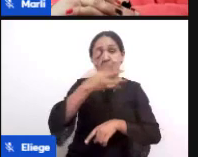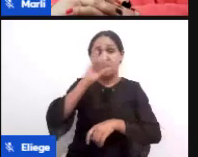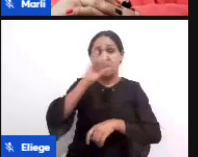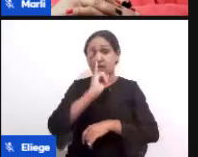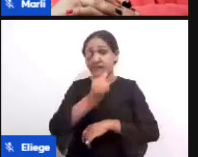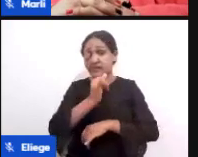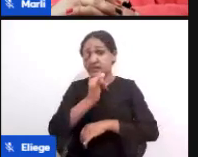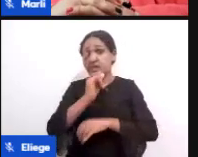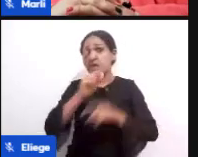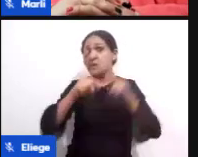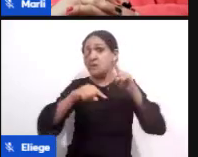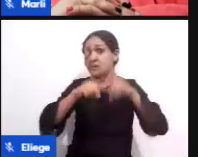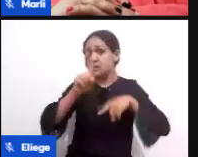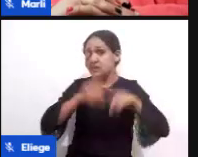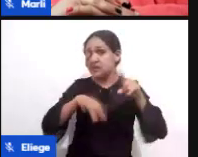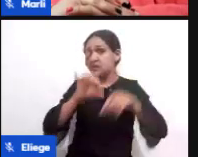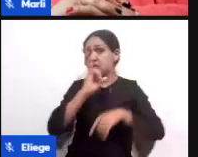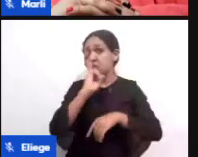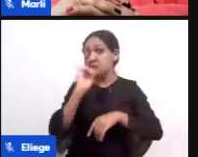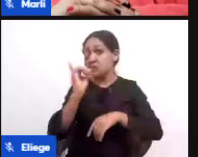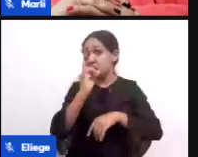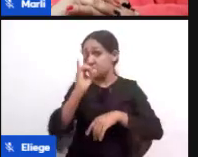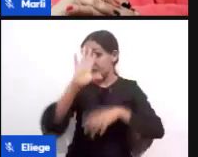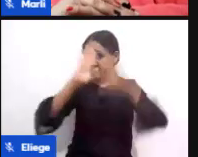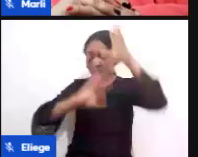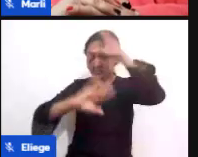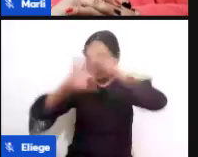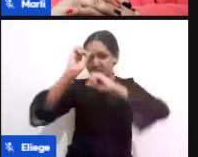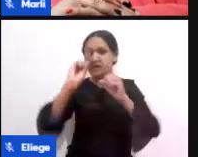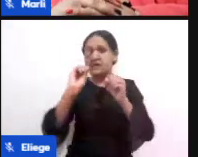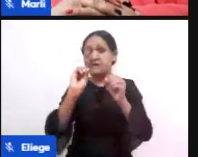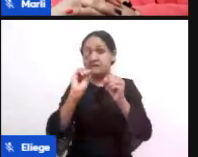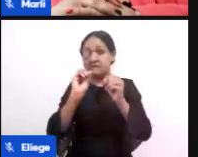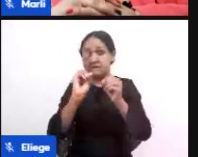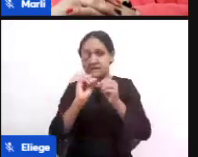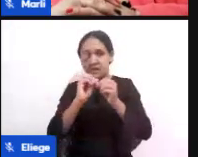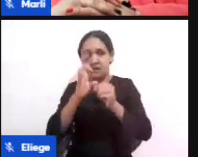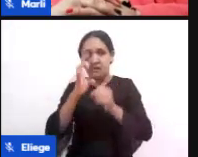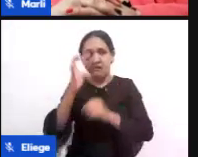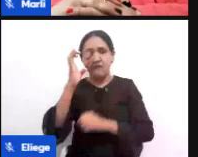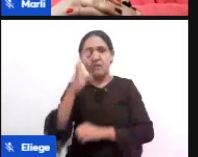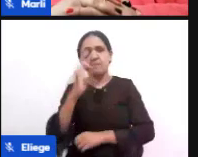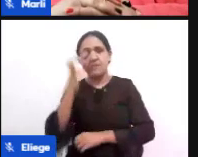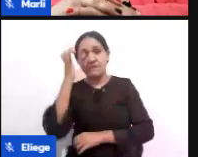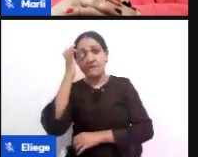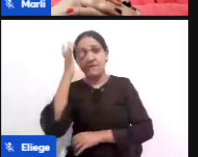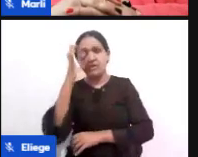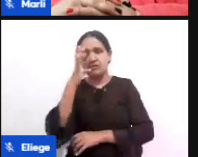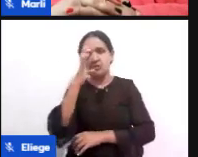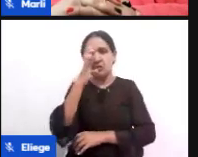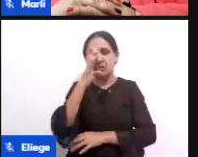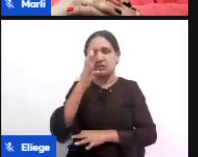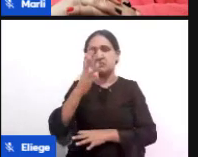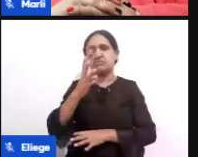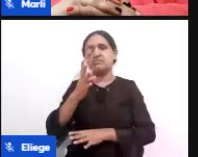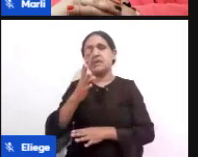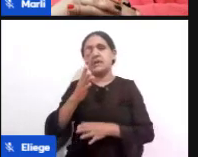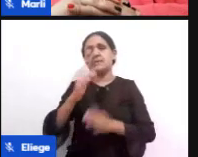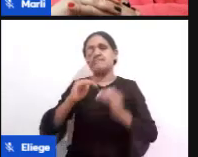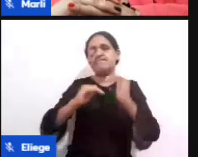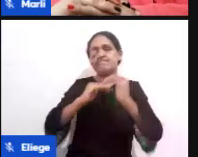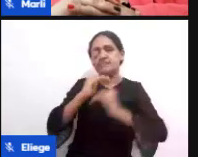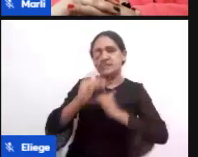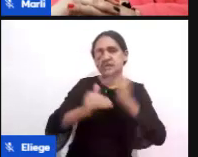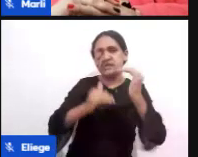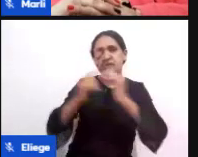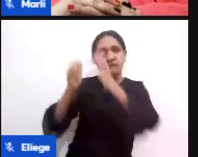papel importante na aprendizagem, facilita a observação e análise, desenvolve raciocínio